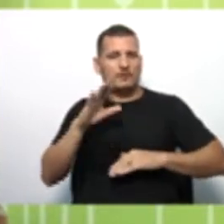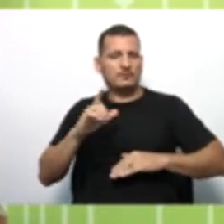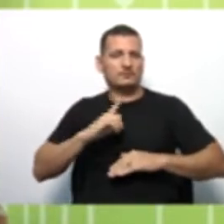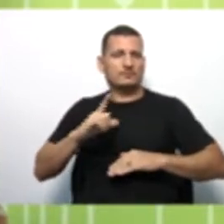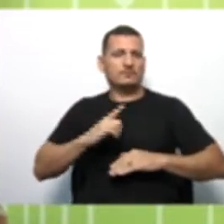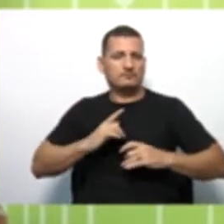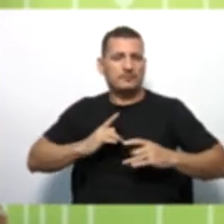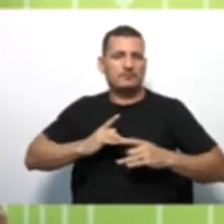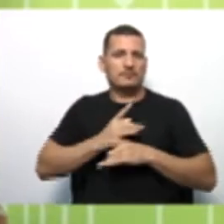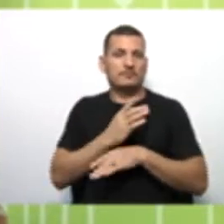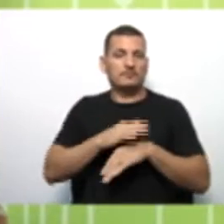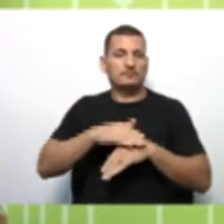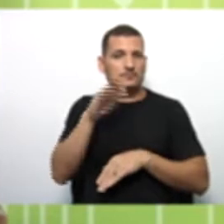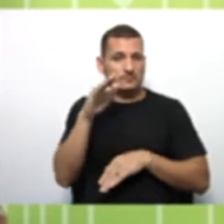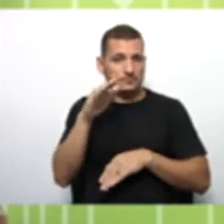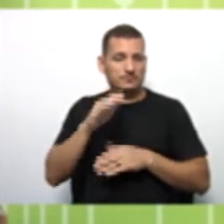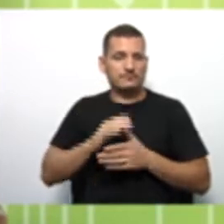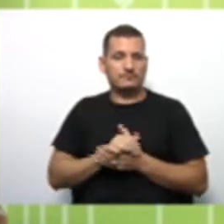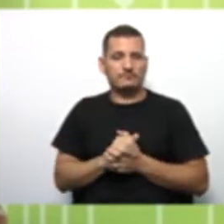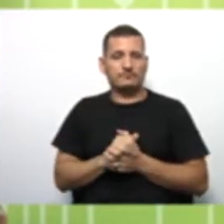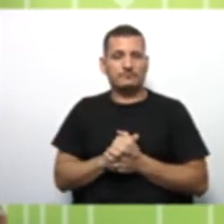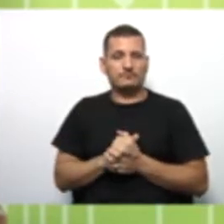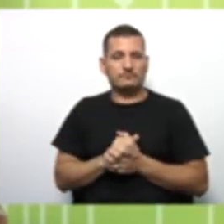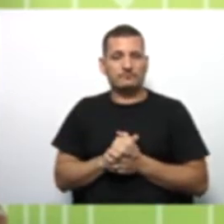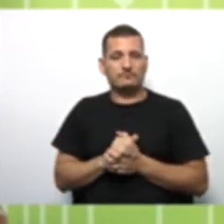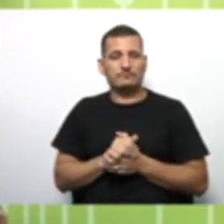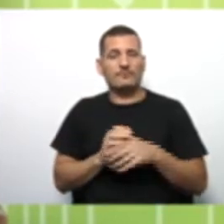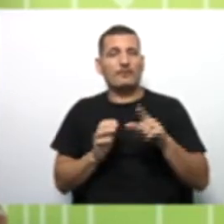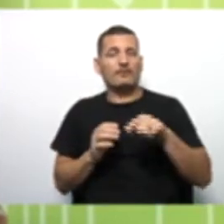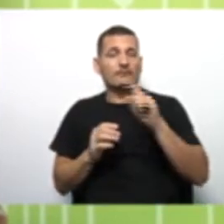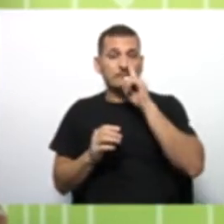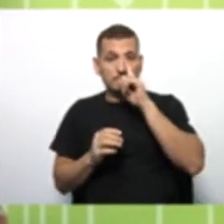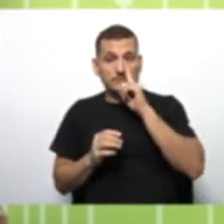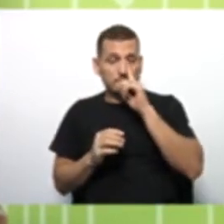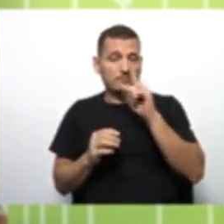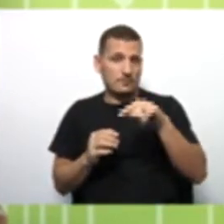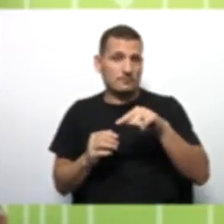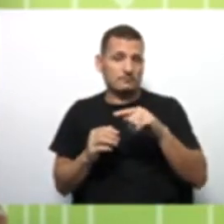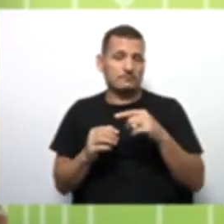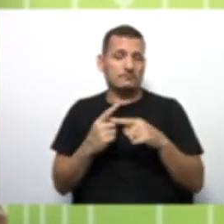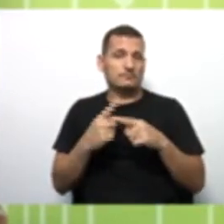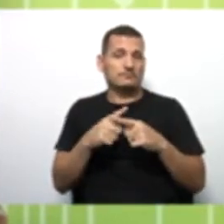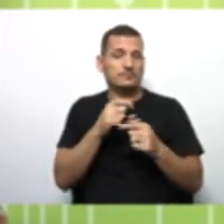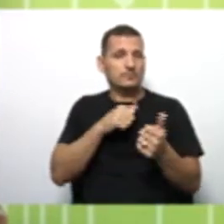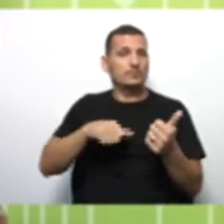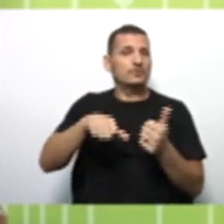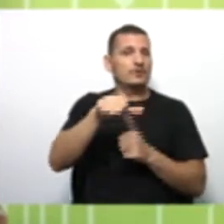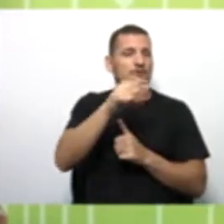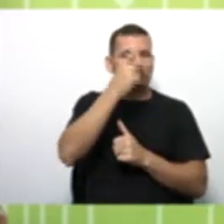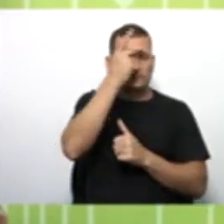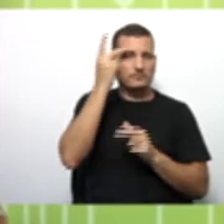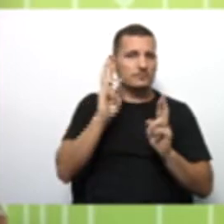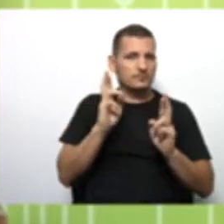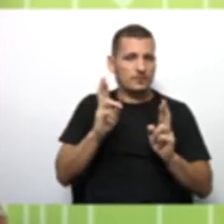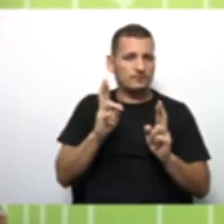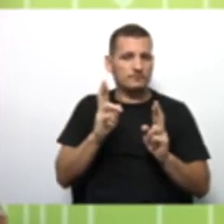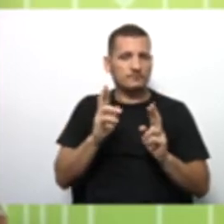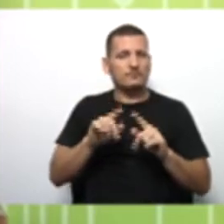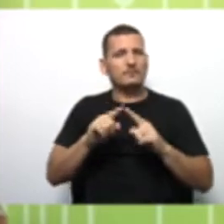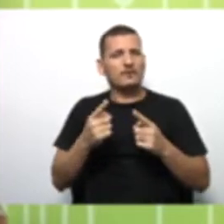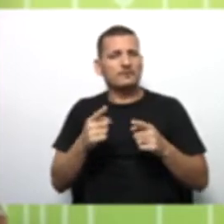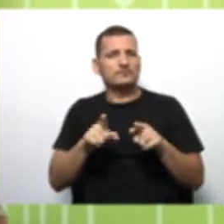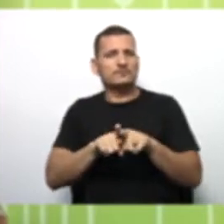preparado para aquelas situações, isso aí é um risco que a gente está correndo, porque você está trocando uma pessoa responsável por tudo. No